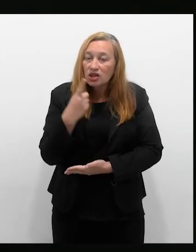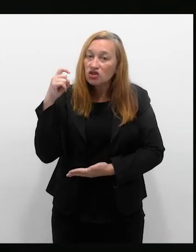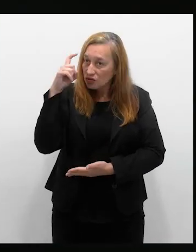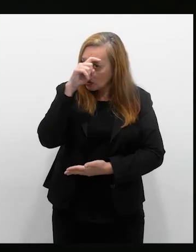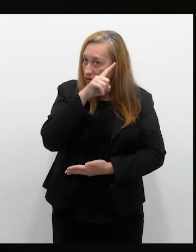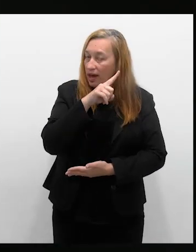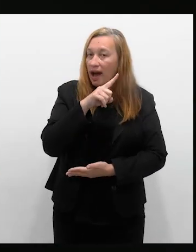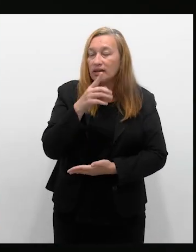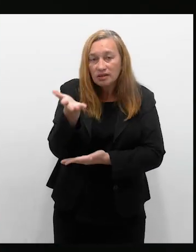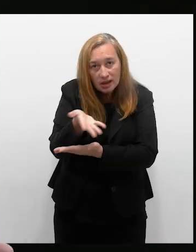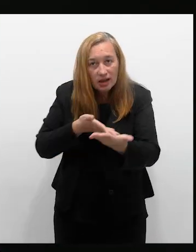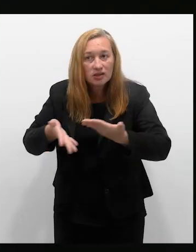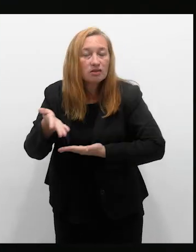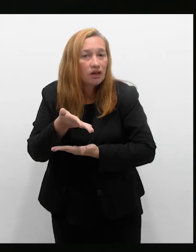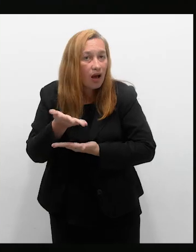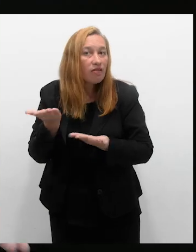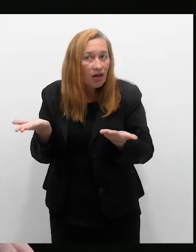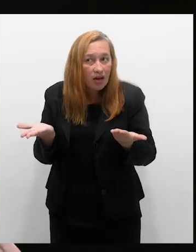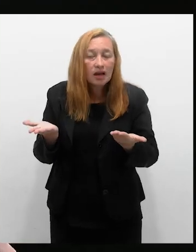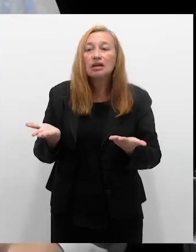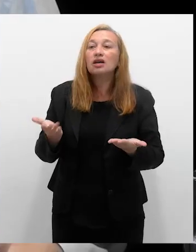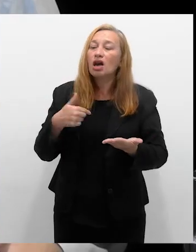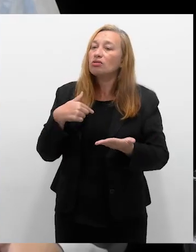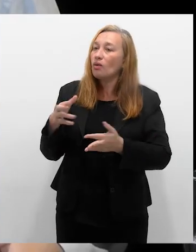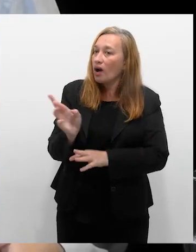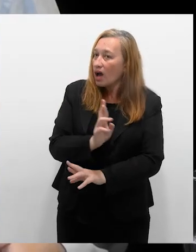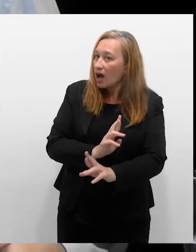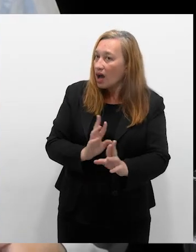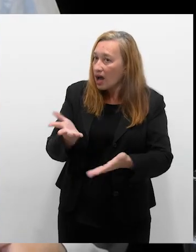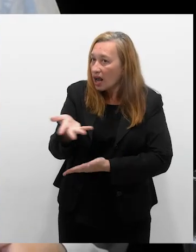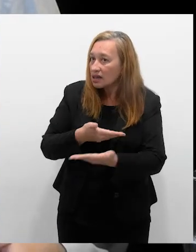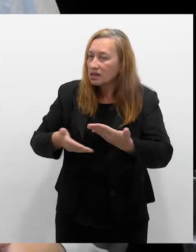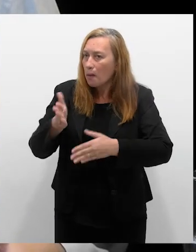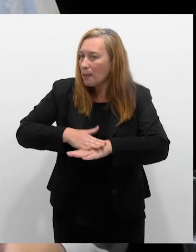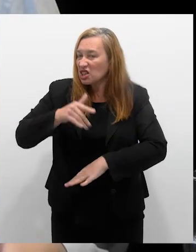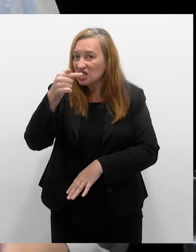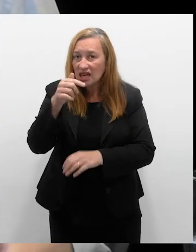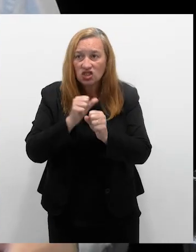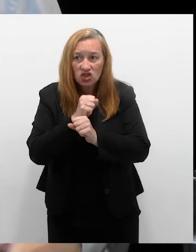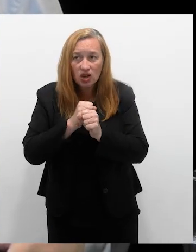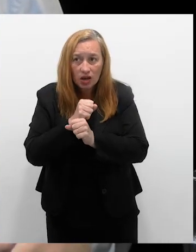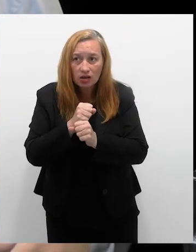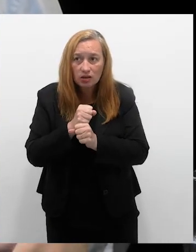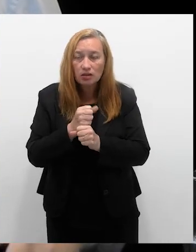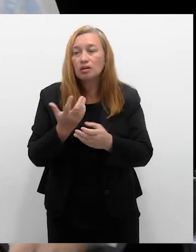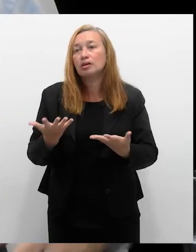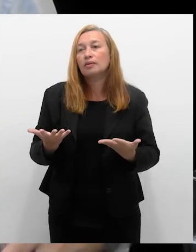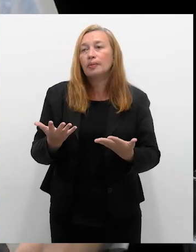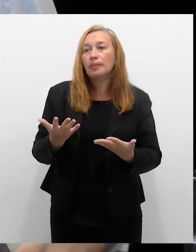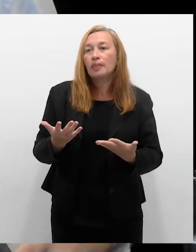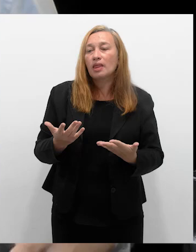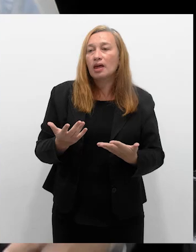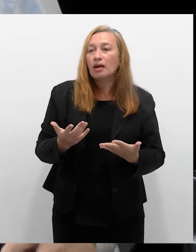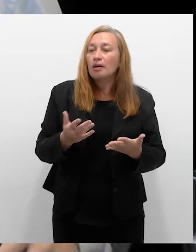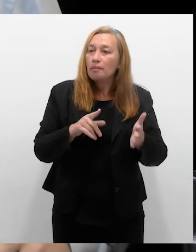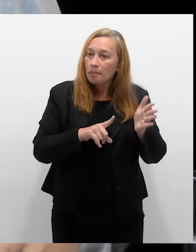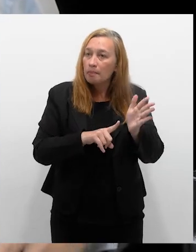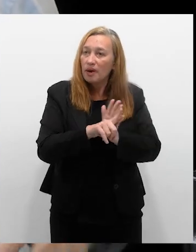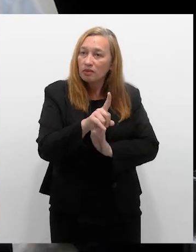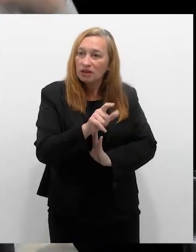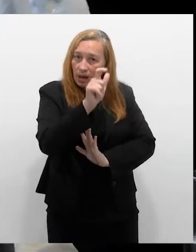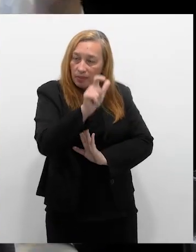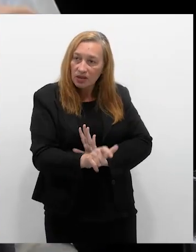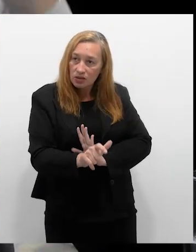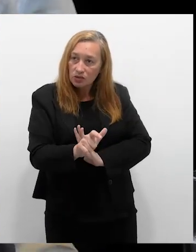certa dificuldade de se relacionar, né? Claro. E assim, eu tenho uma relação estável há mais de 7 anos. Assim, eu teria que perguntar pra pessoa com quem eu me relaciono se